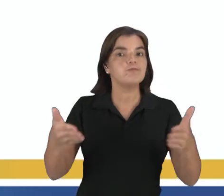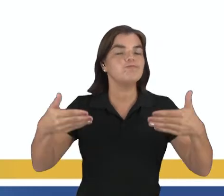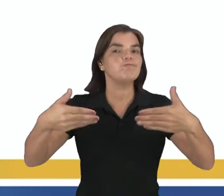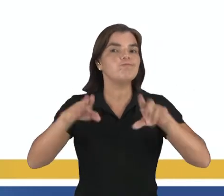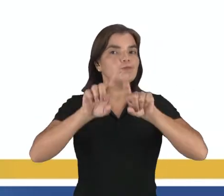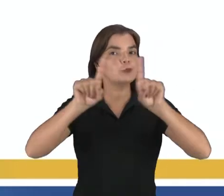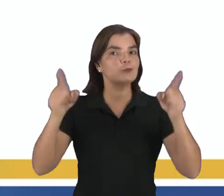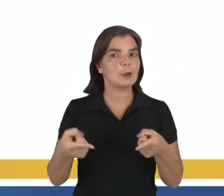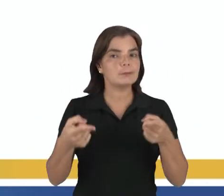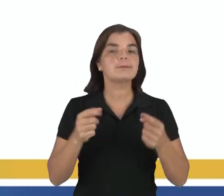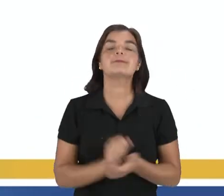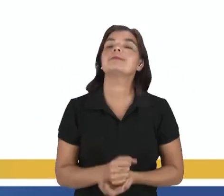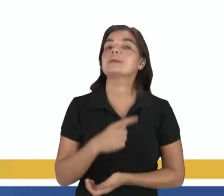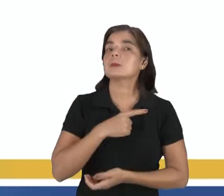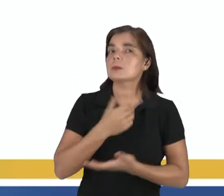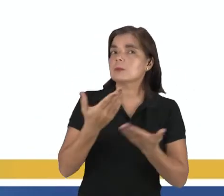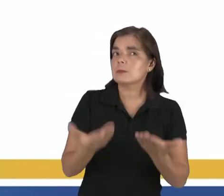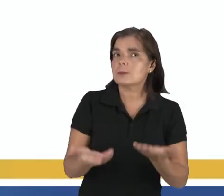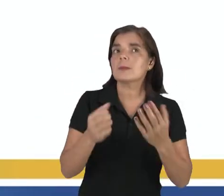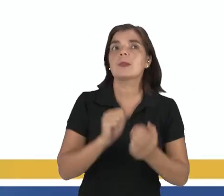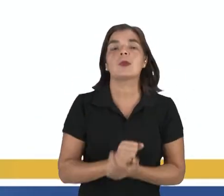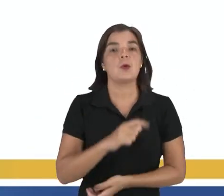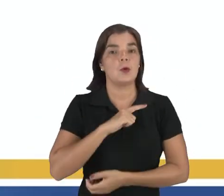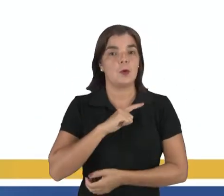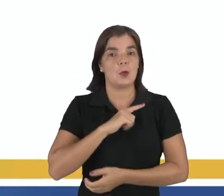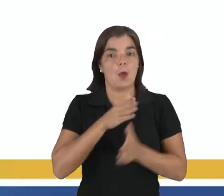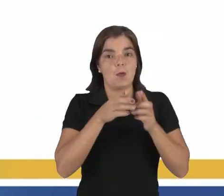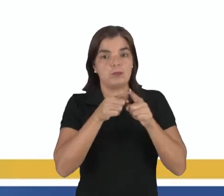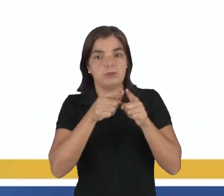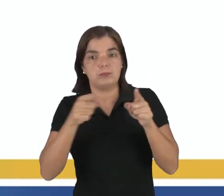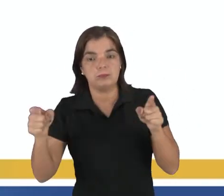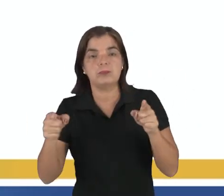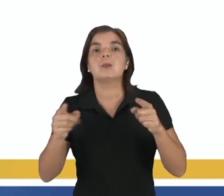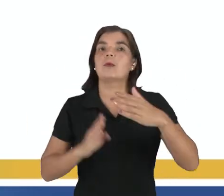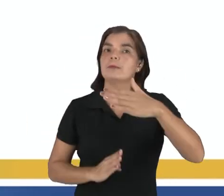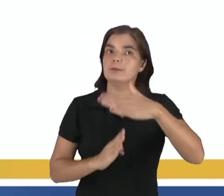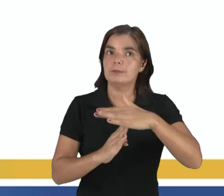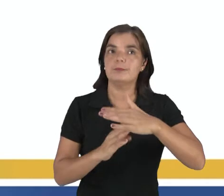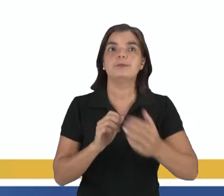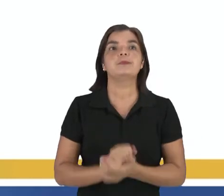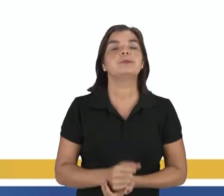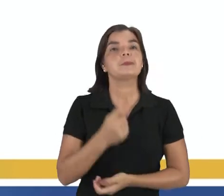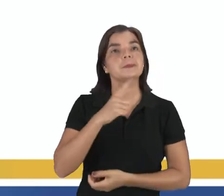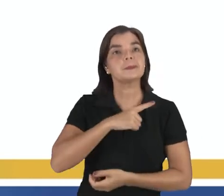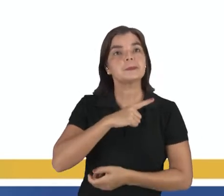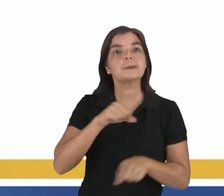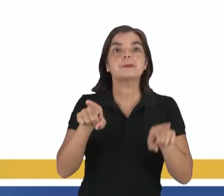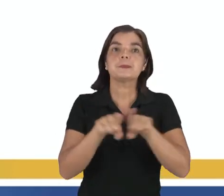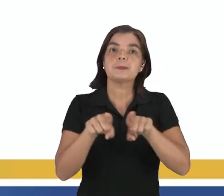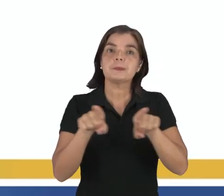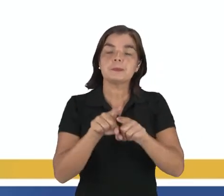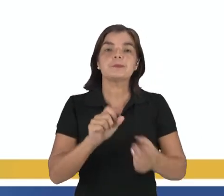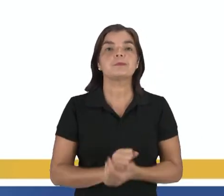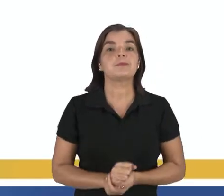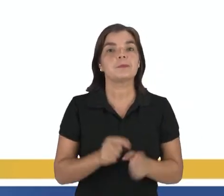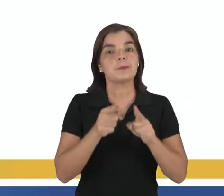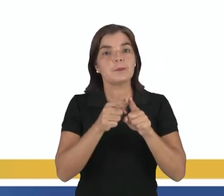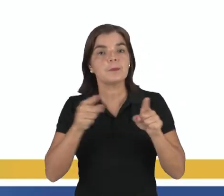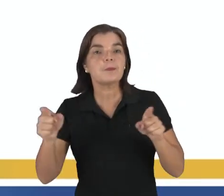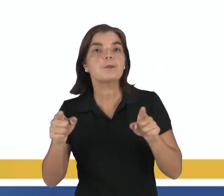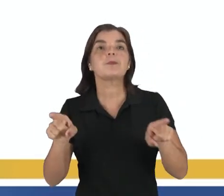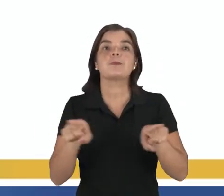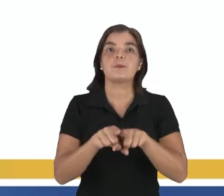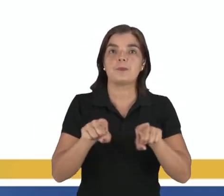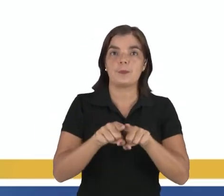fecha o parêntese. Então nesse caso, nós vamos ter uma sequência finita. Nós temos também a sequência finita